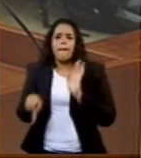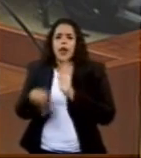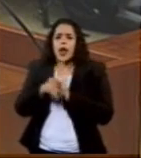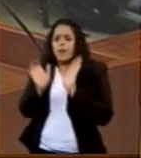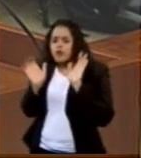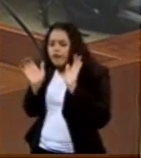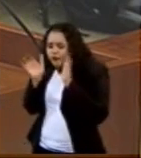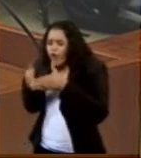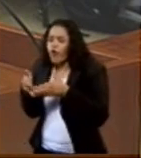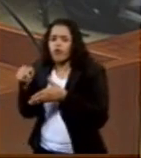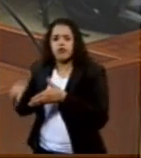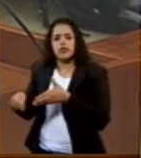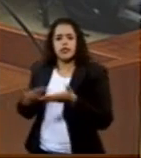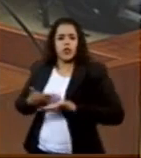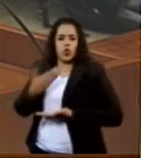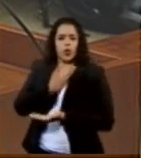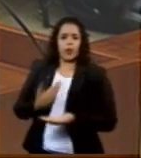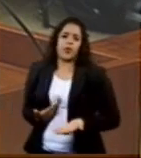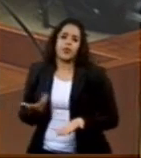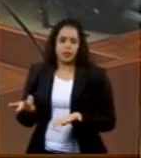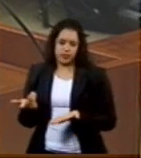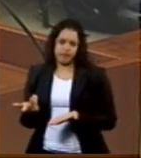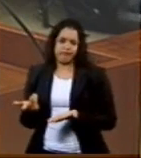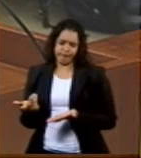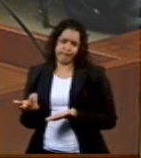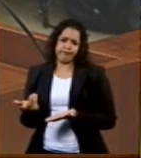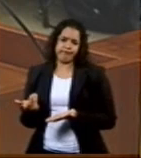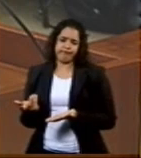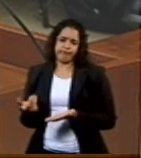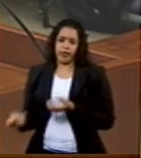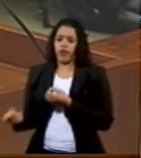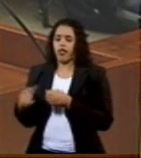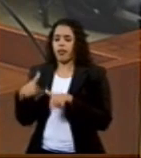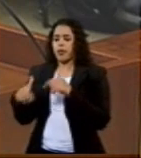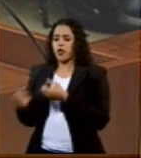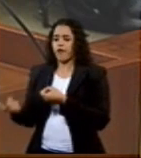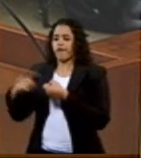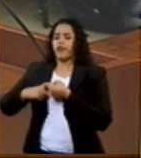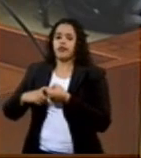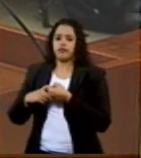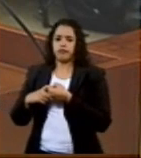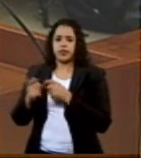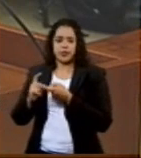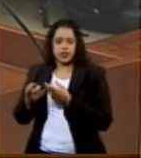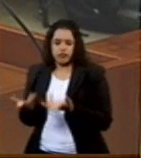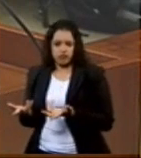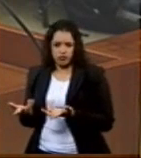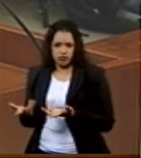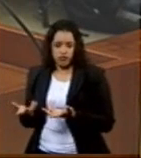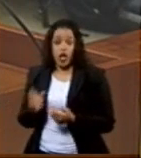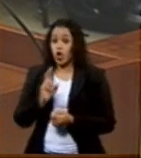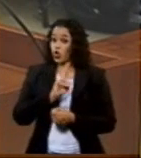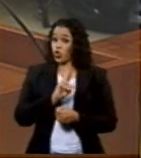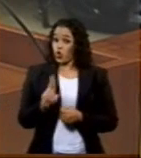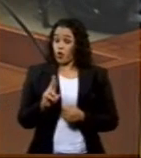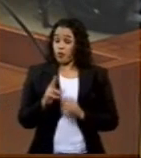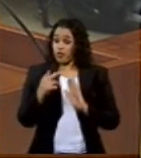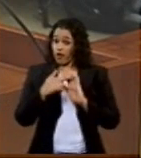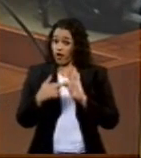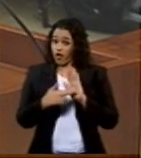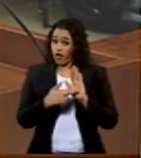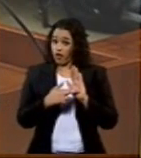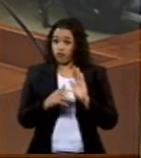e restrito aos trabalhadores vinculados à administração do porto. Em nome do princípio da